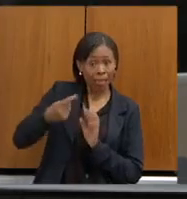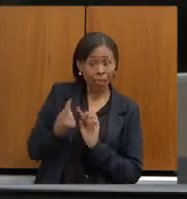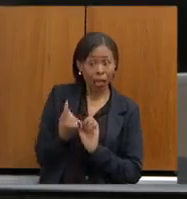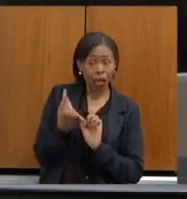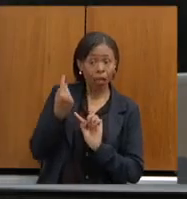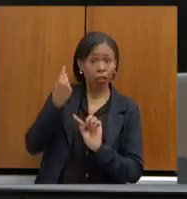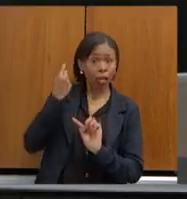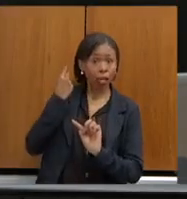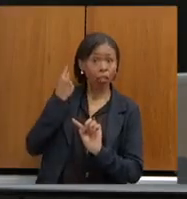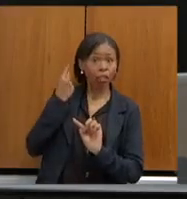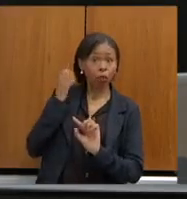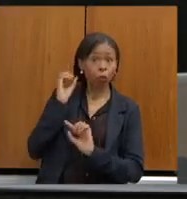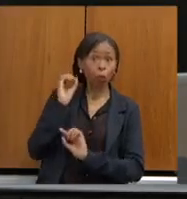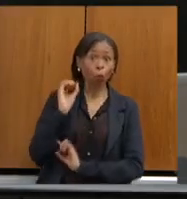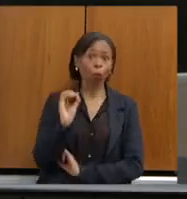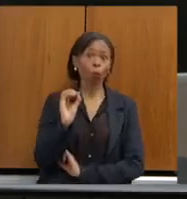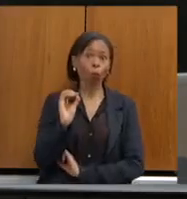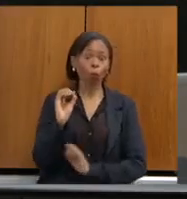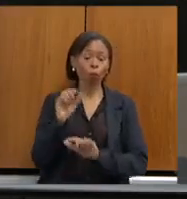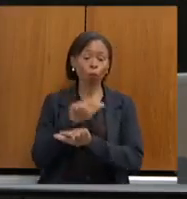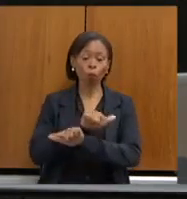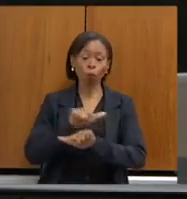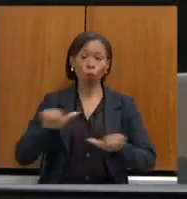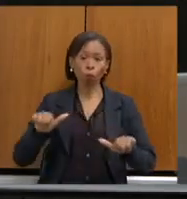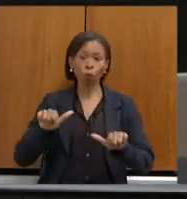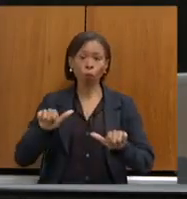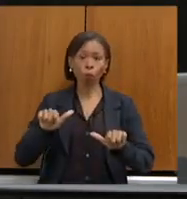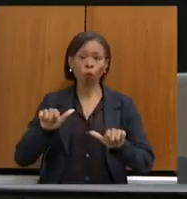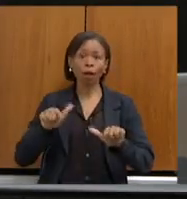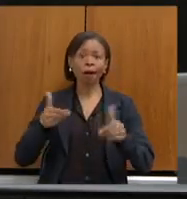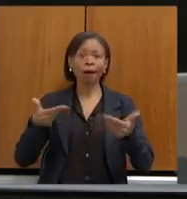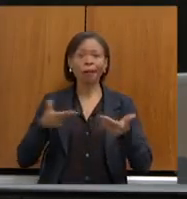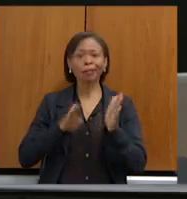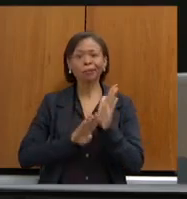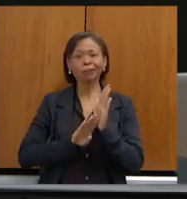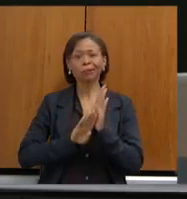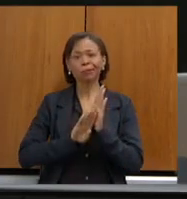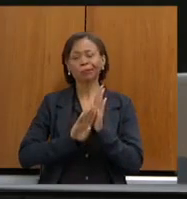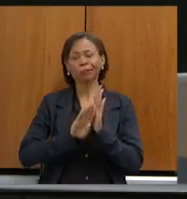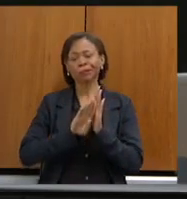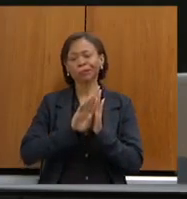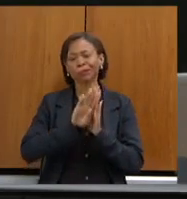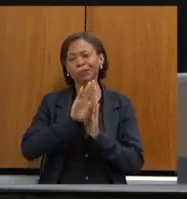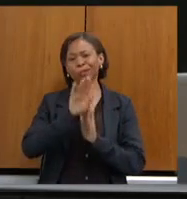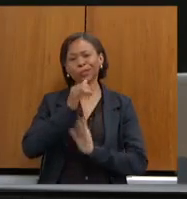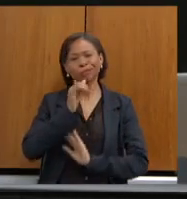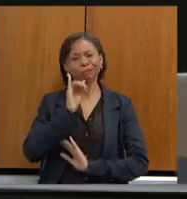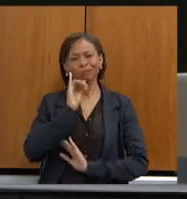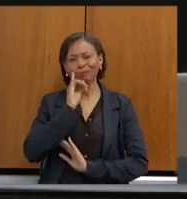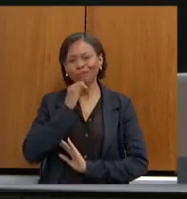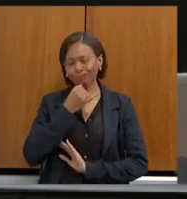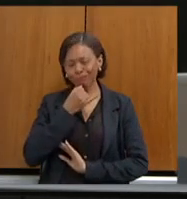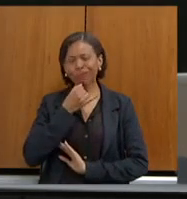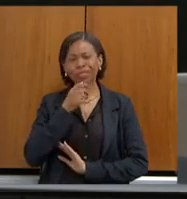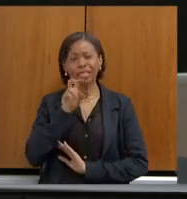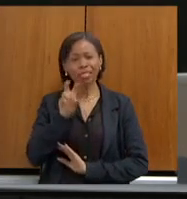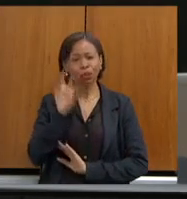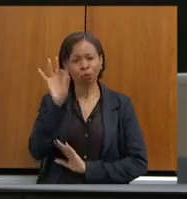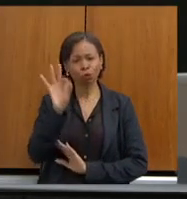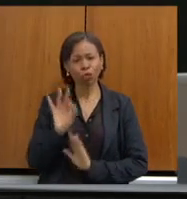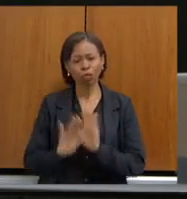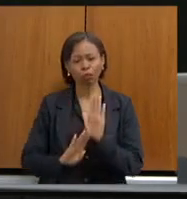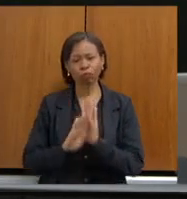tava Zerado né a gente conseguiu zerar mas infelizmente tivemos um aumento agora no meio esse ano nós vemos um homem assim por cento